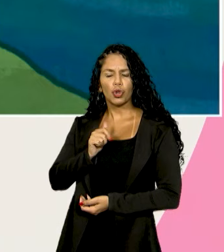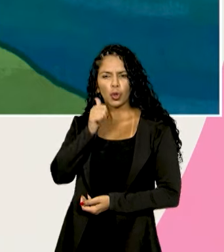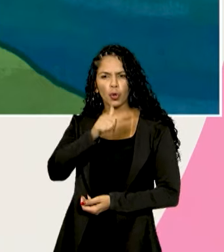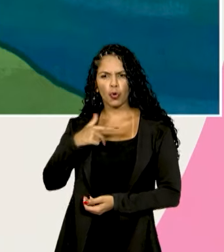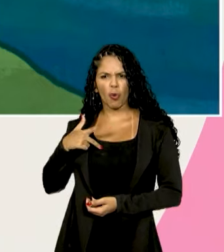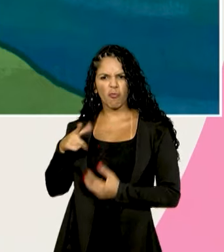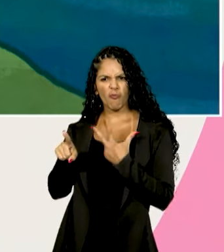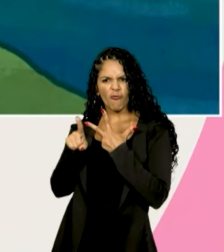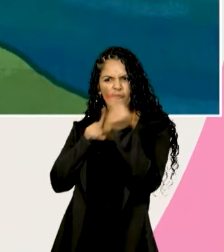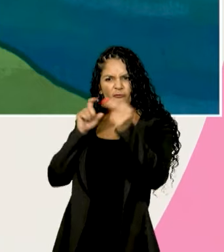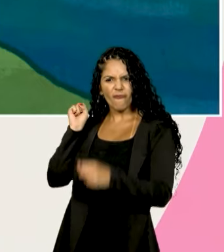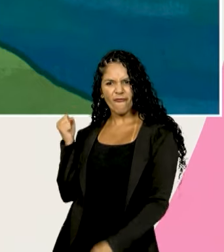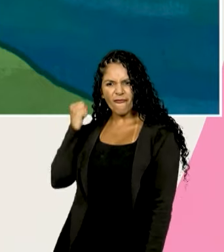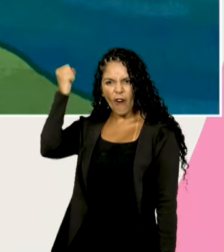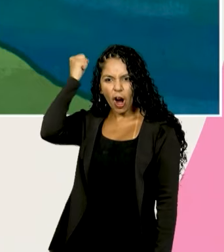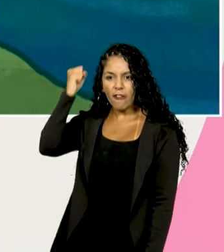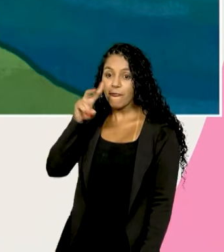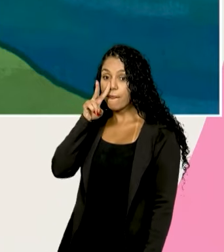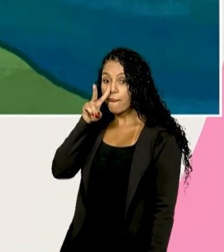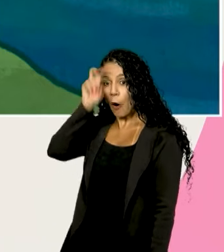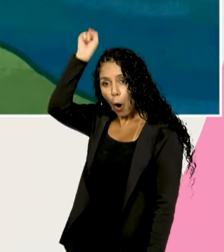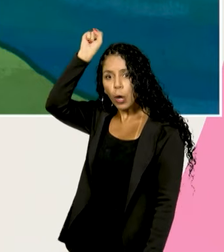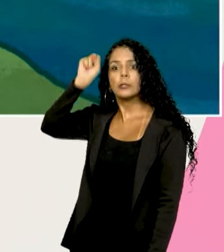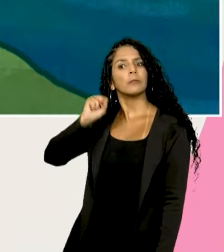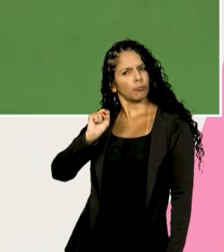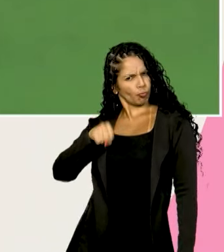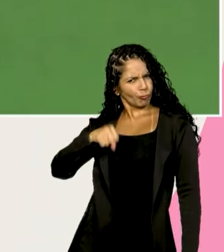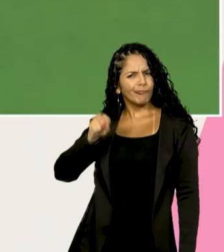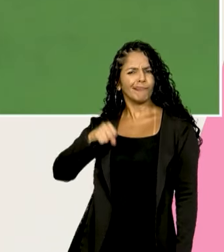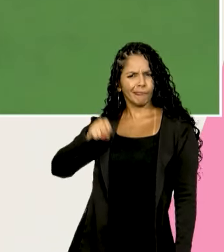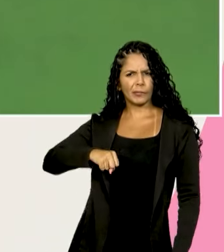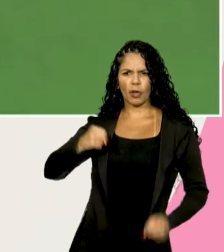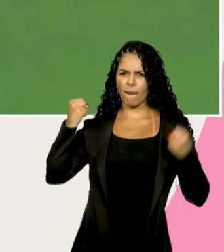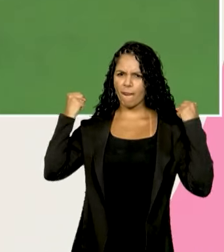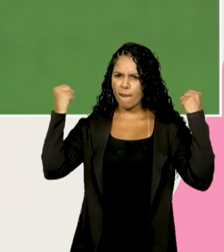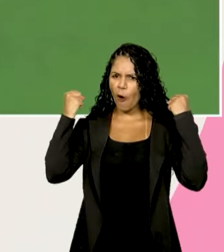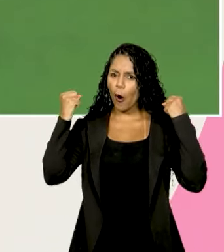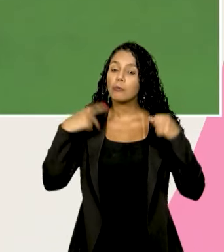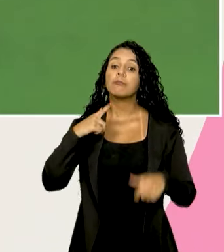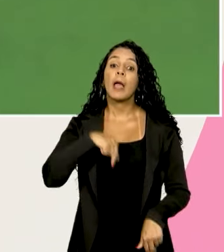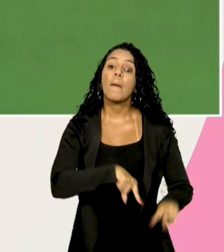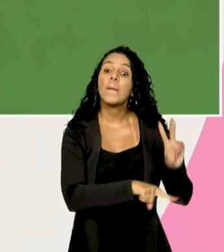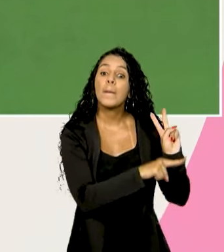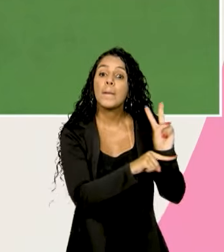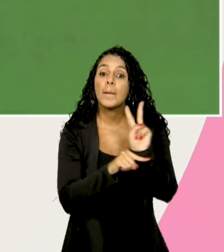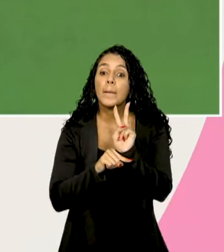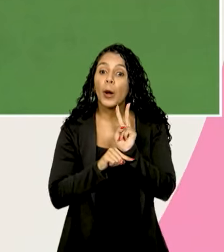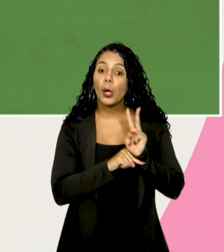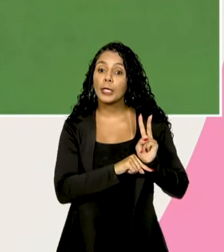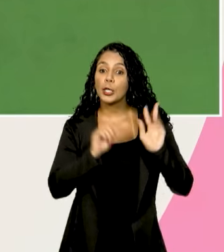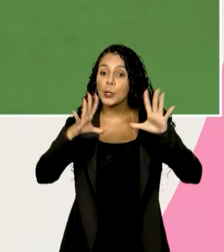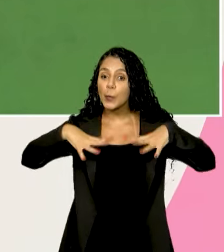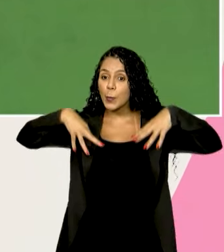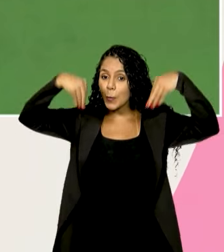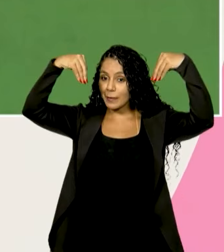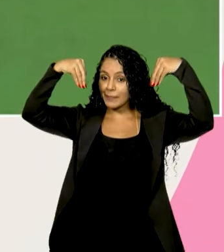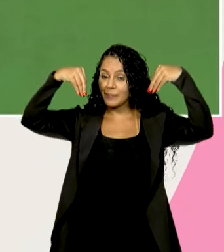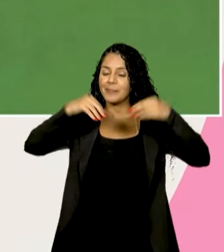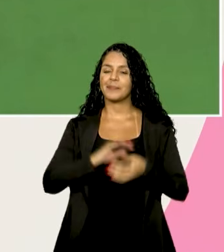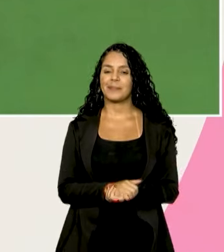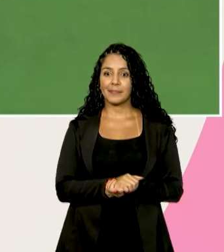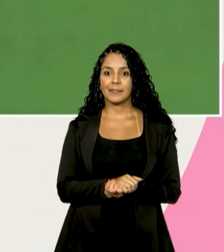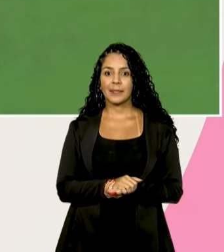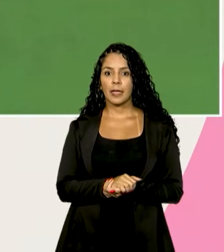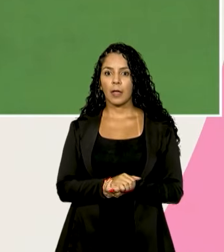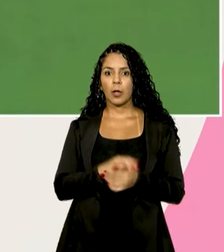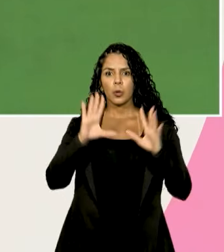guerreira valente e forte. Sim, muito forte, que protegia um castelo. Lá